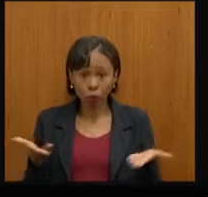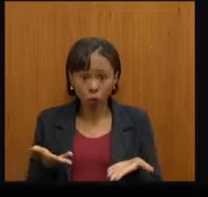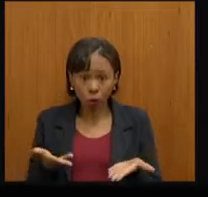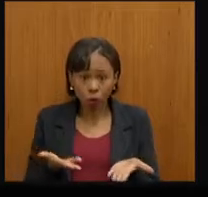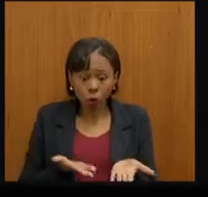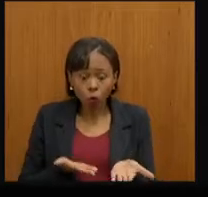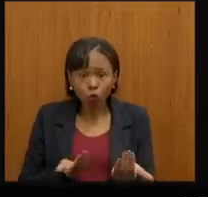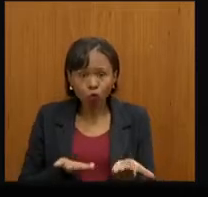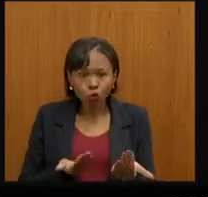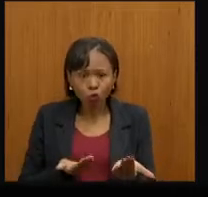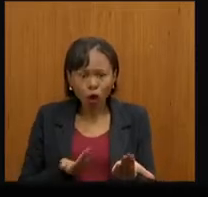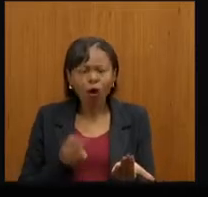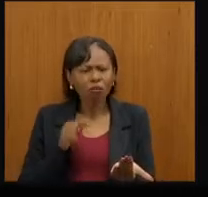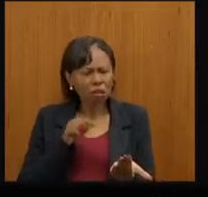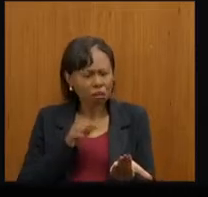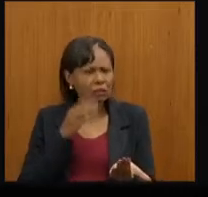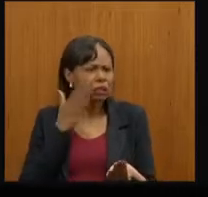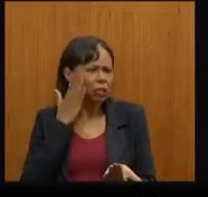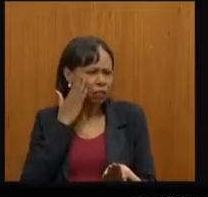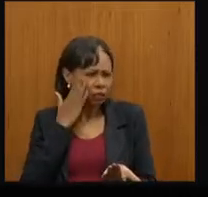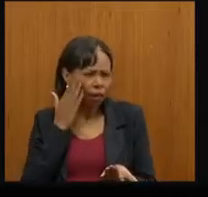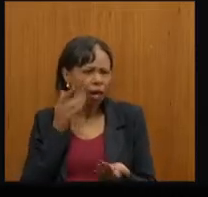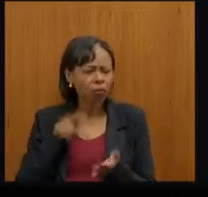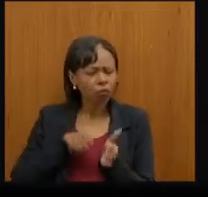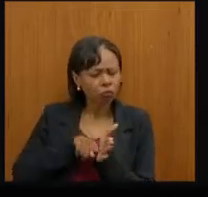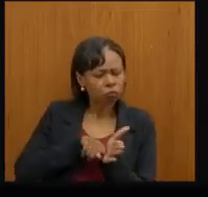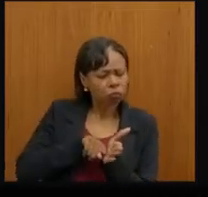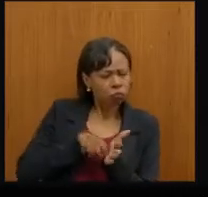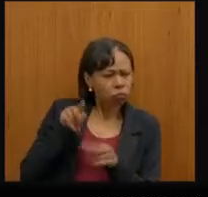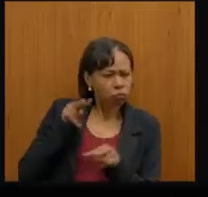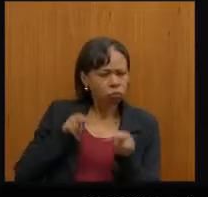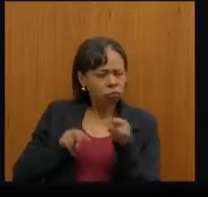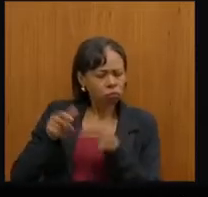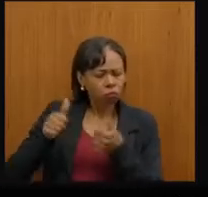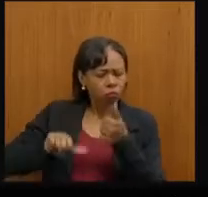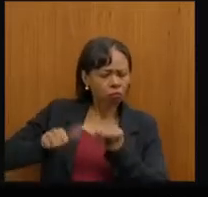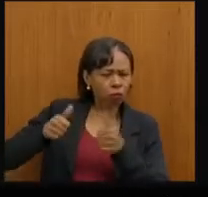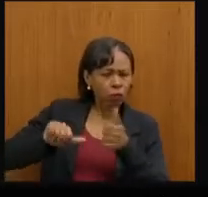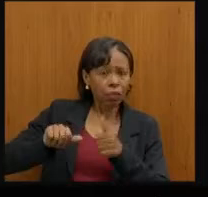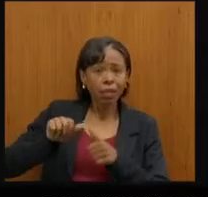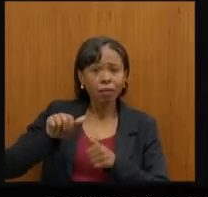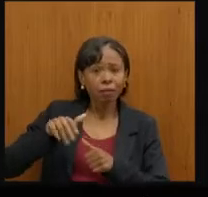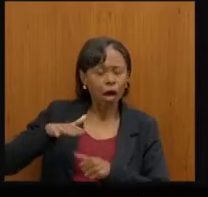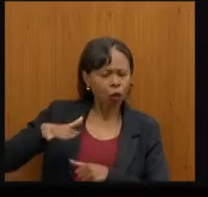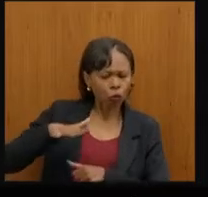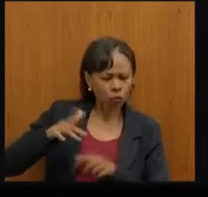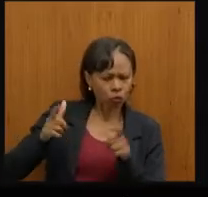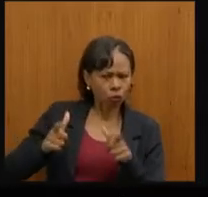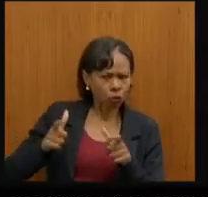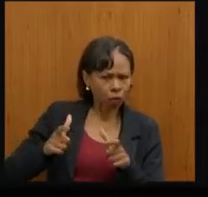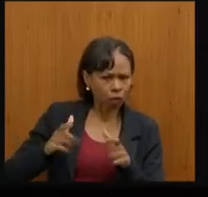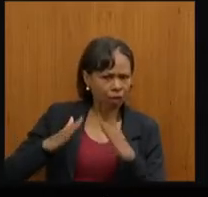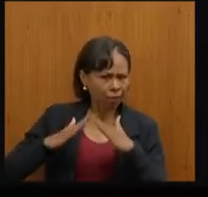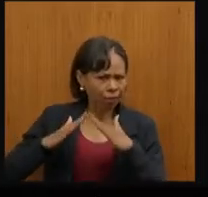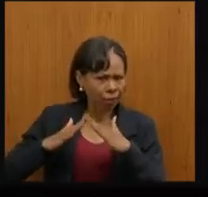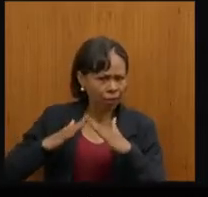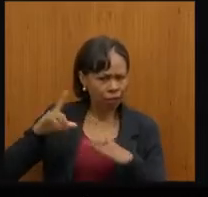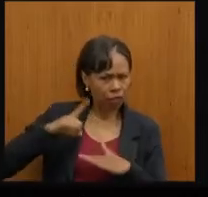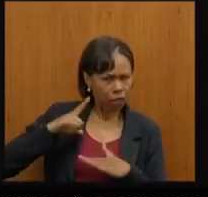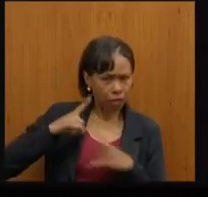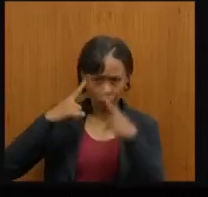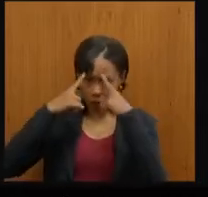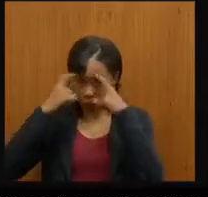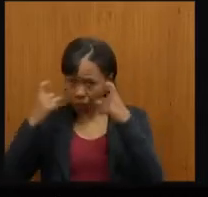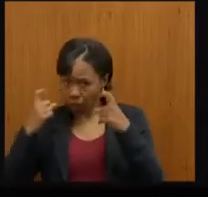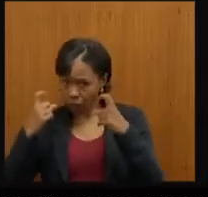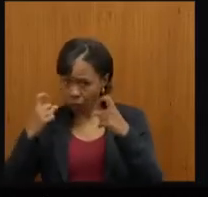desta análise né até por identificaste ali no ambiente em que eu tenho alemão uma violência